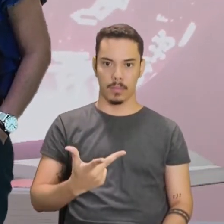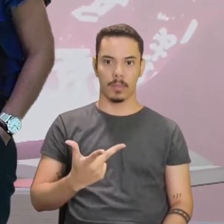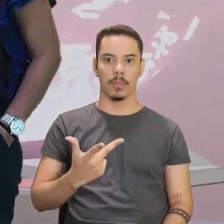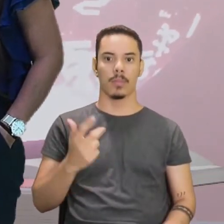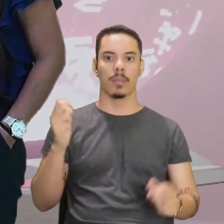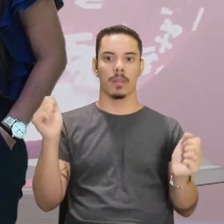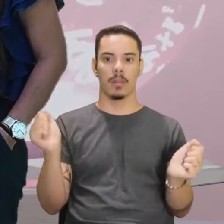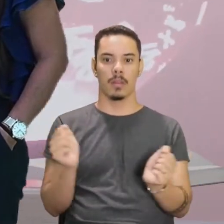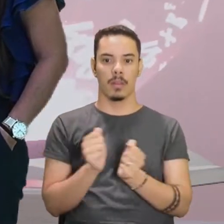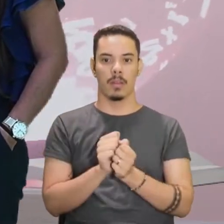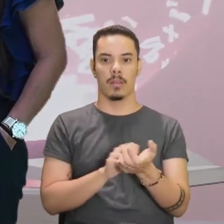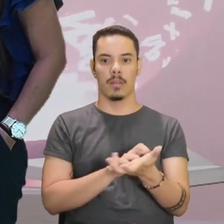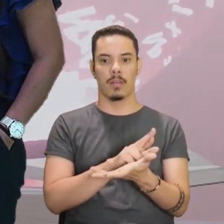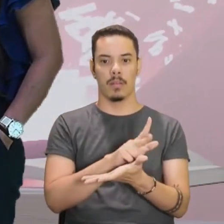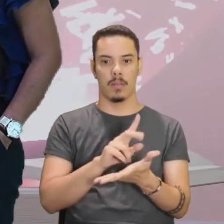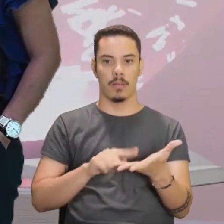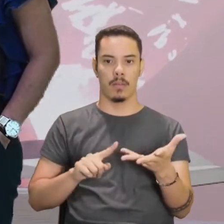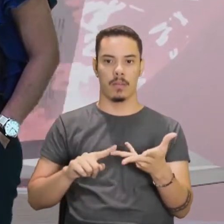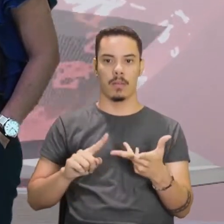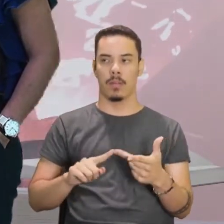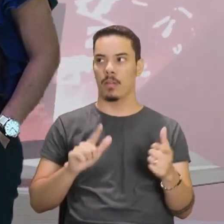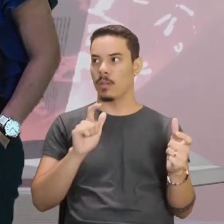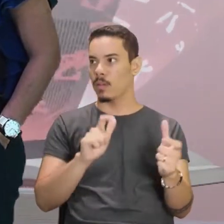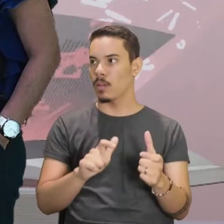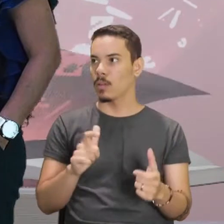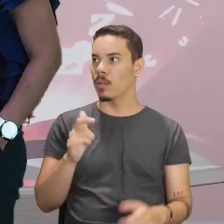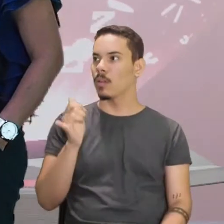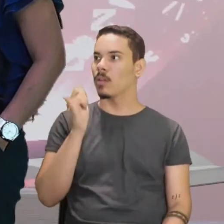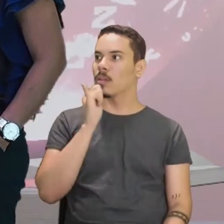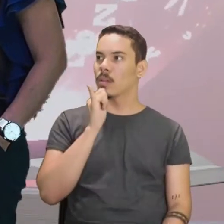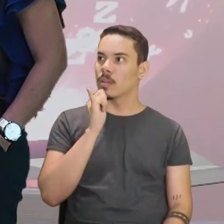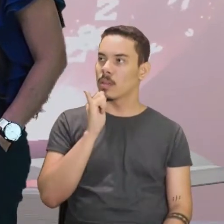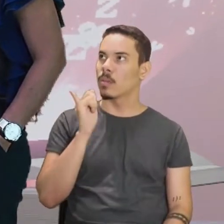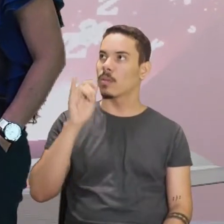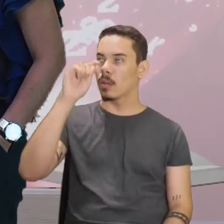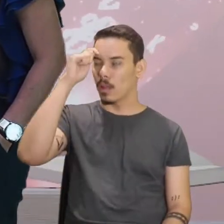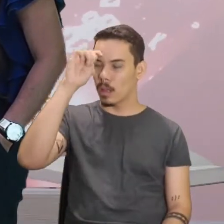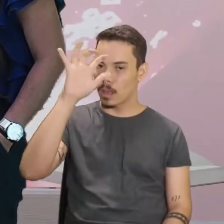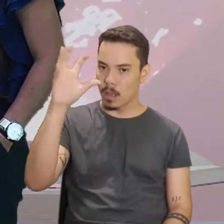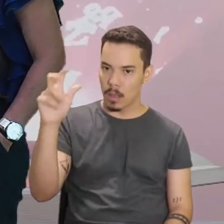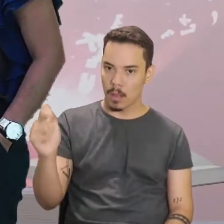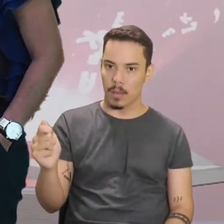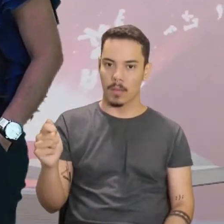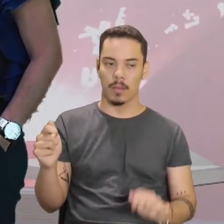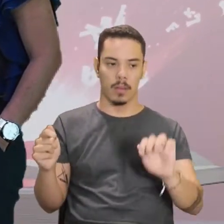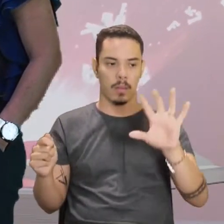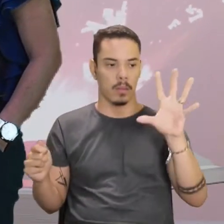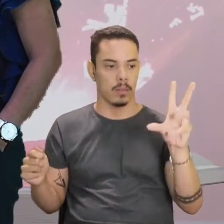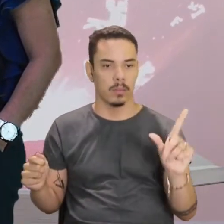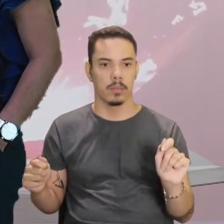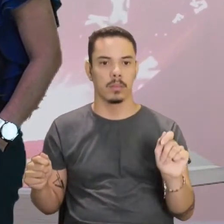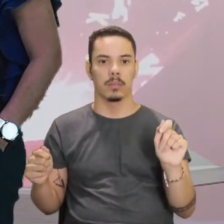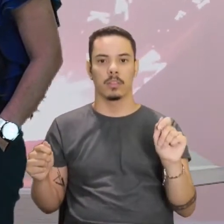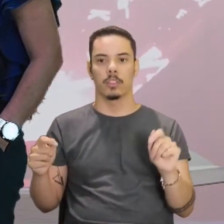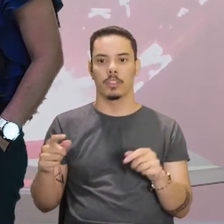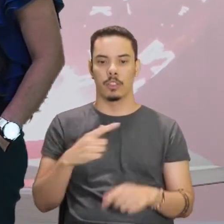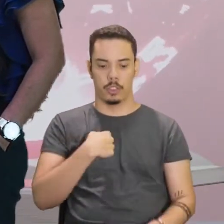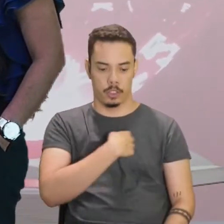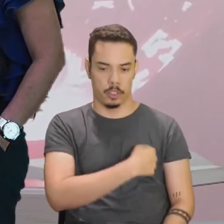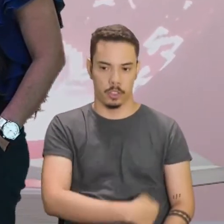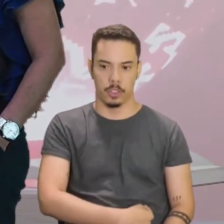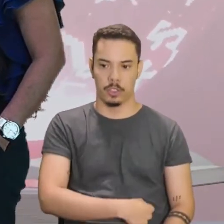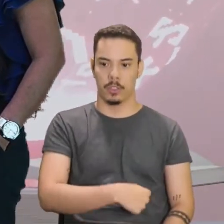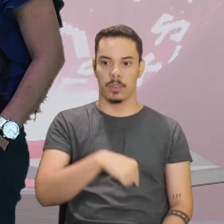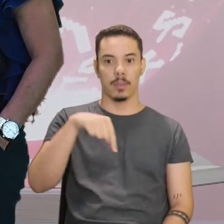em vários lugares do mundo, na África, na Ásia, na China e aqui na América, o